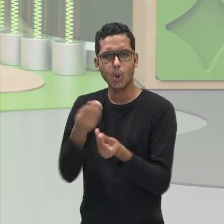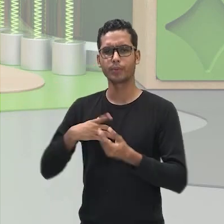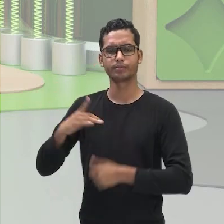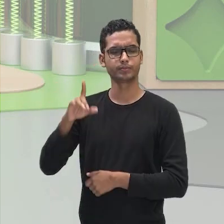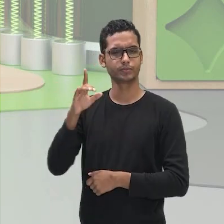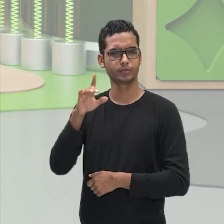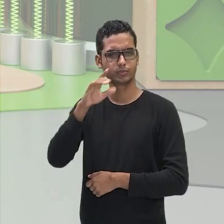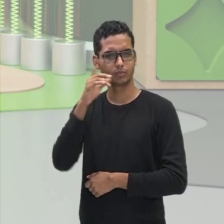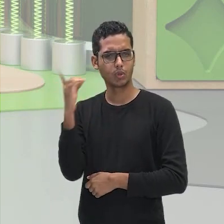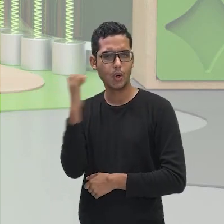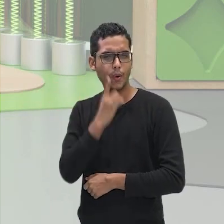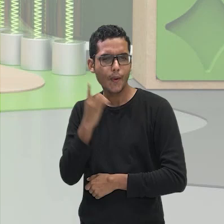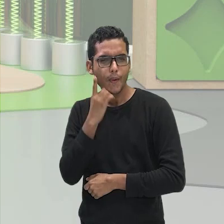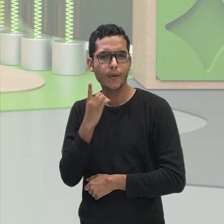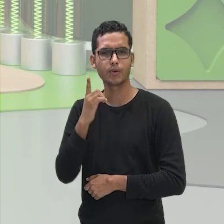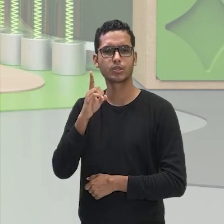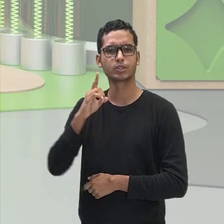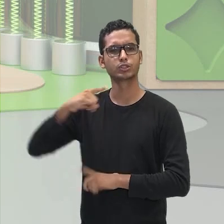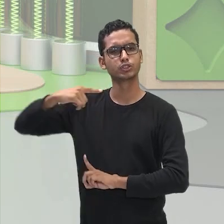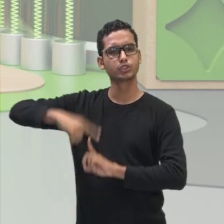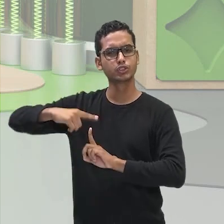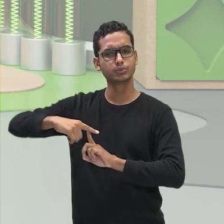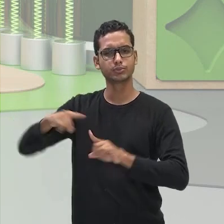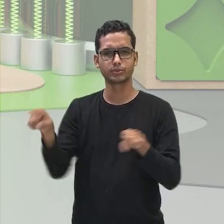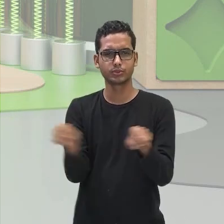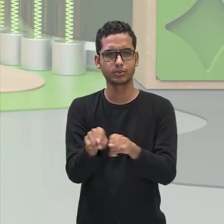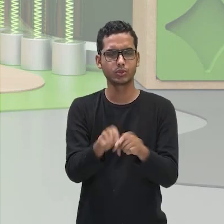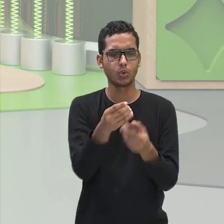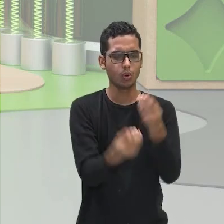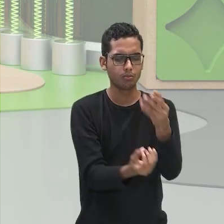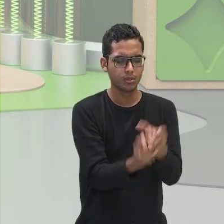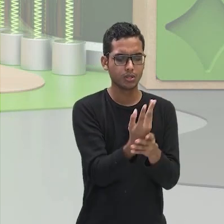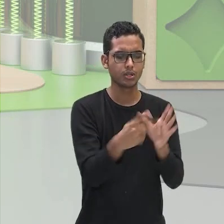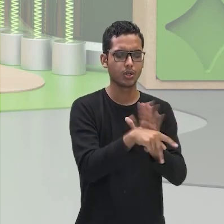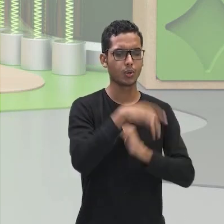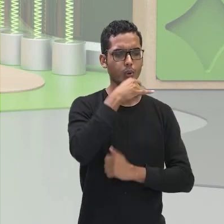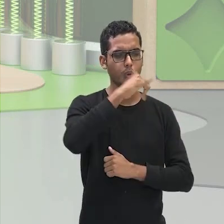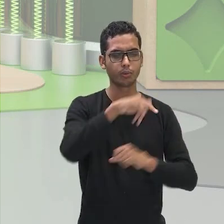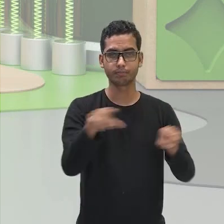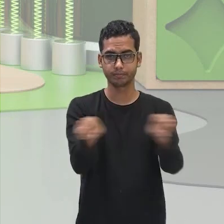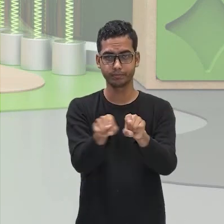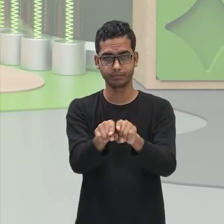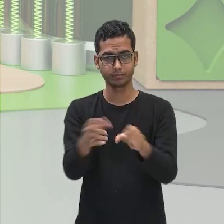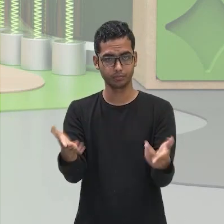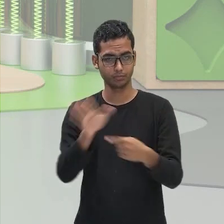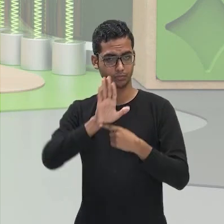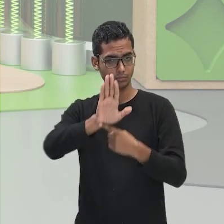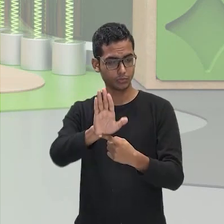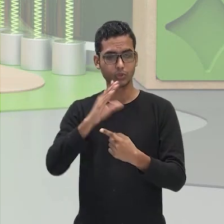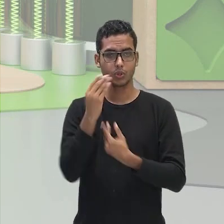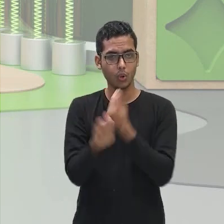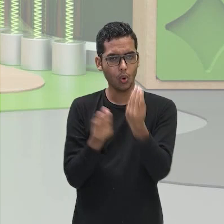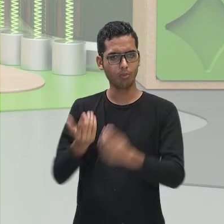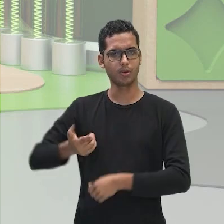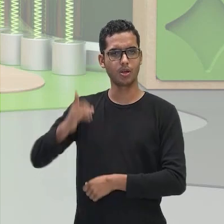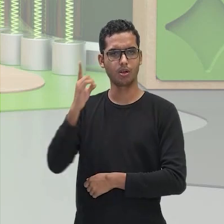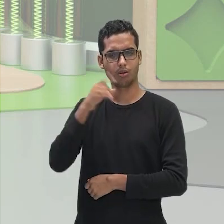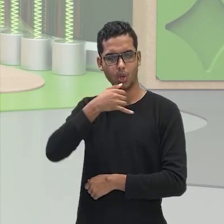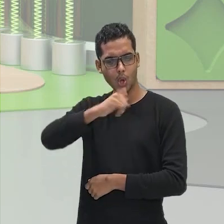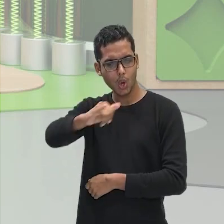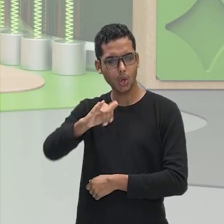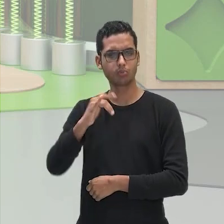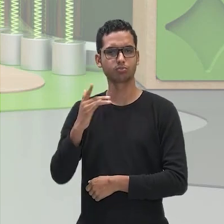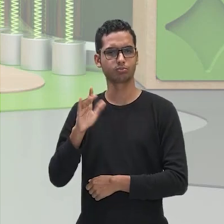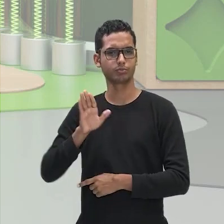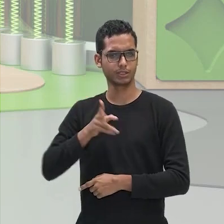dia, tipos e fontes de energia também. Então, como nós já sabemos, a energia ela vai estar presente aí no nosso dia a dia, a gente vai